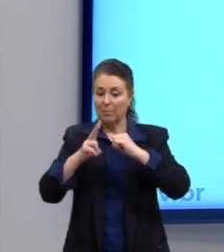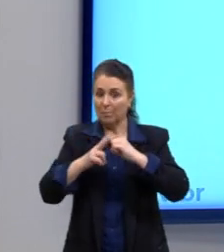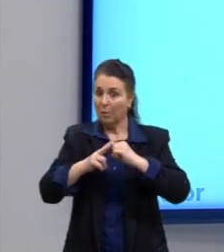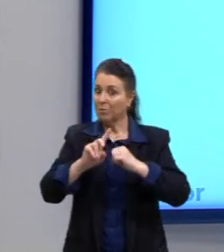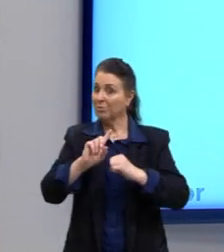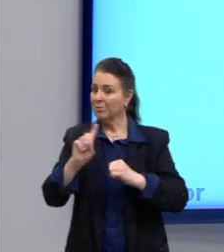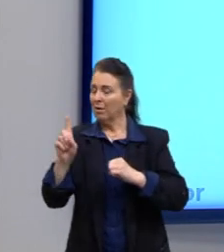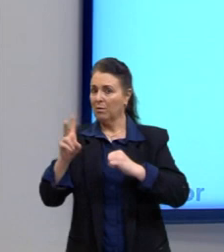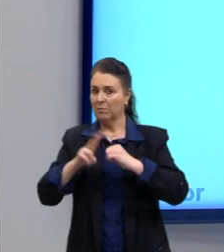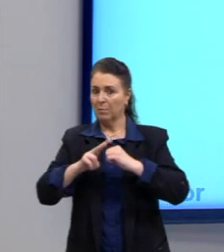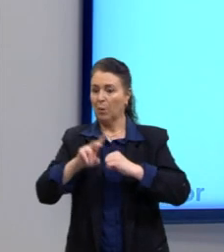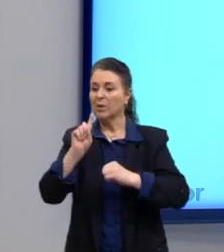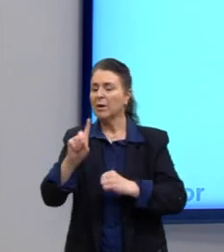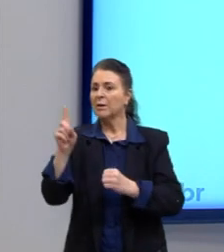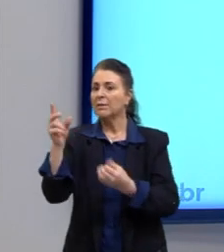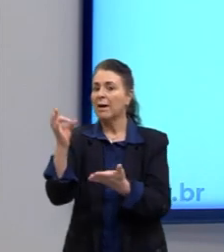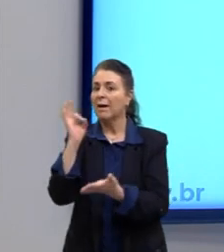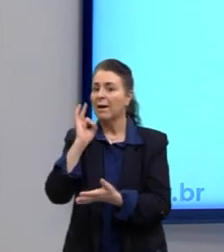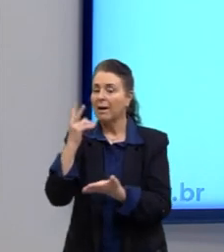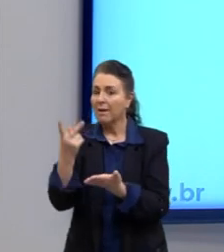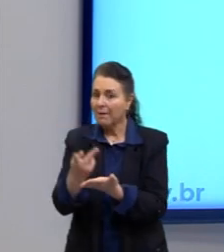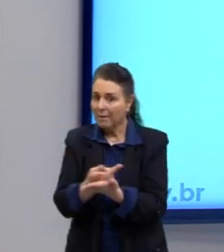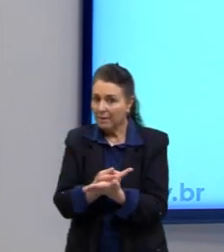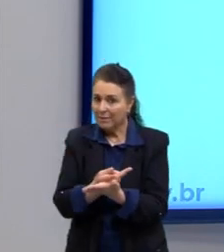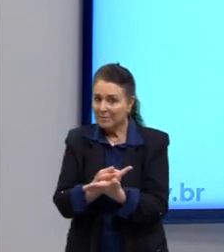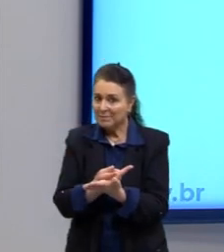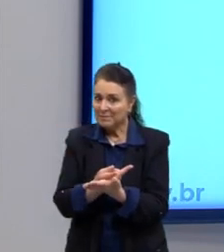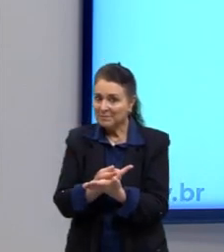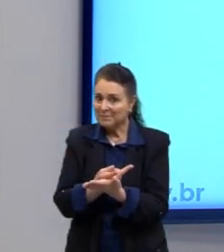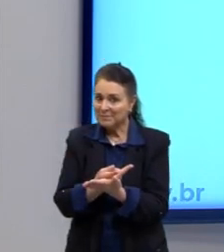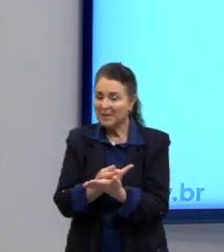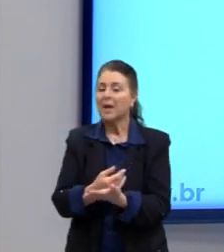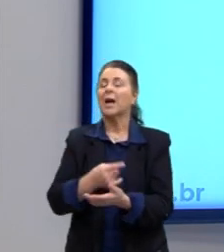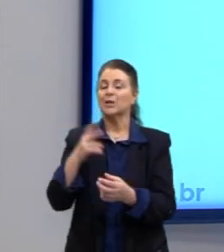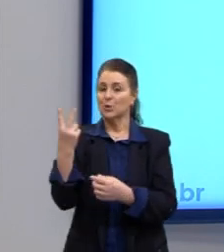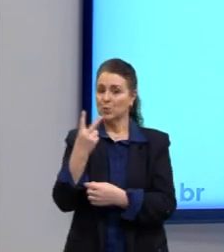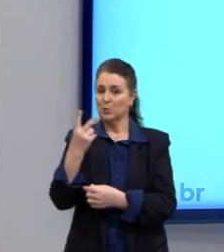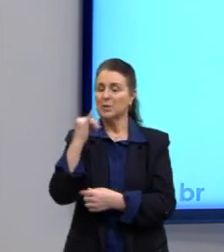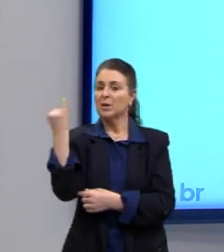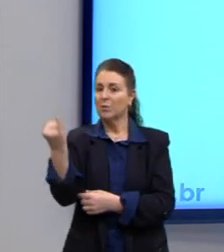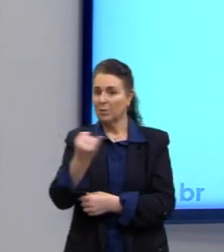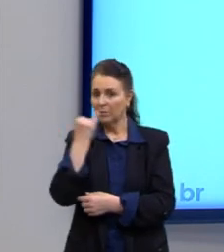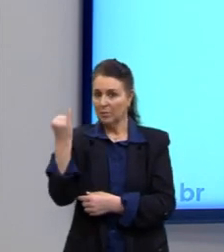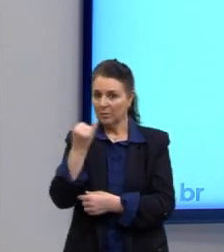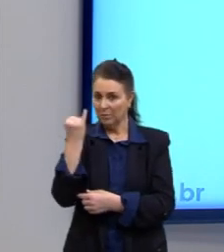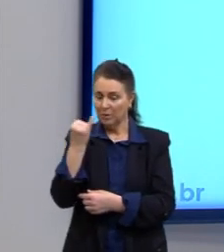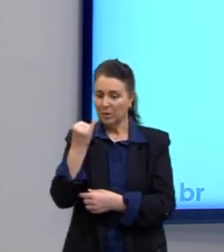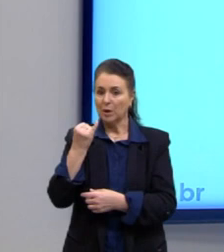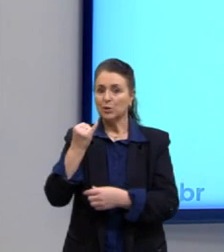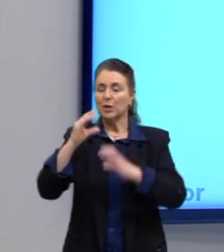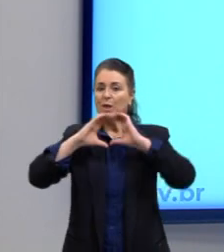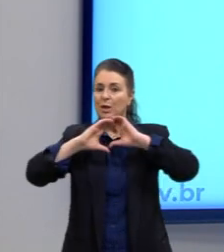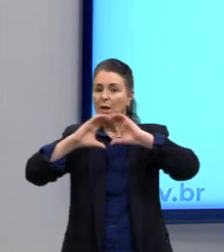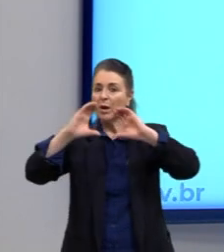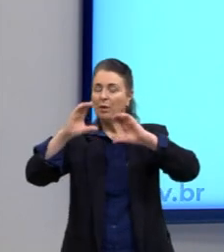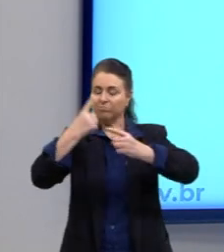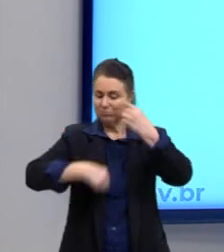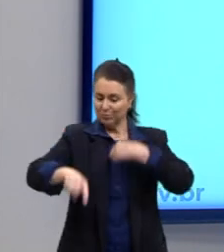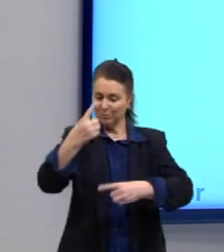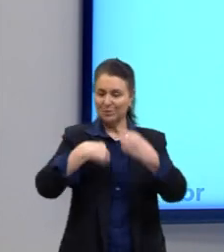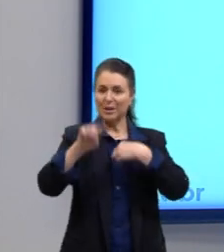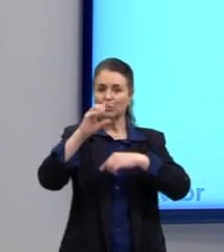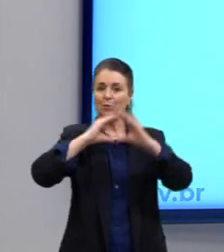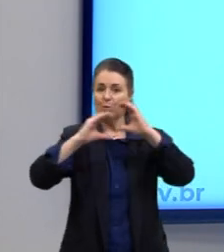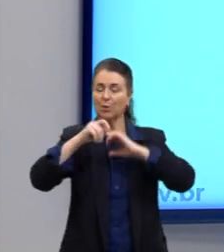não está correta a linguagem verbal e não verbal são importantes e o sucesso na comunicação depende delas ou seja